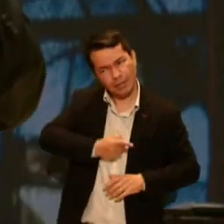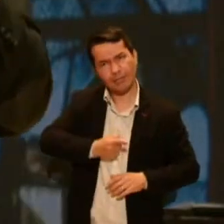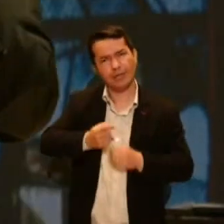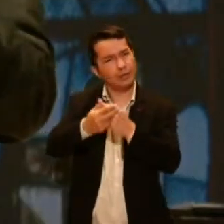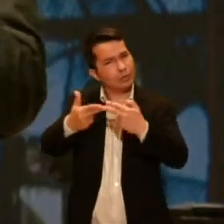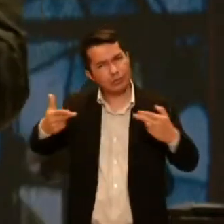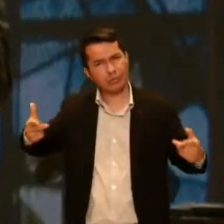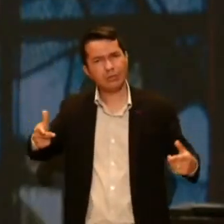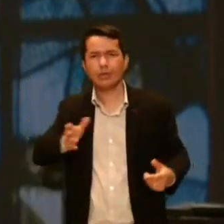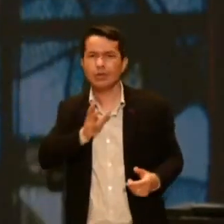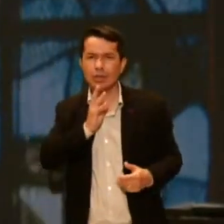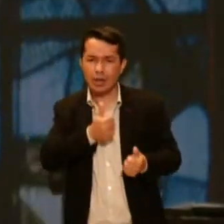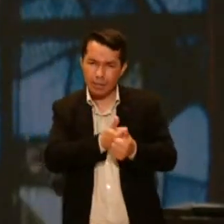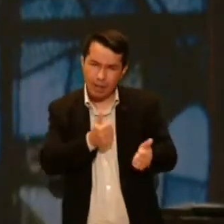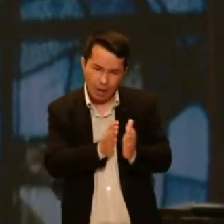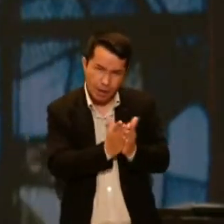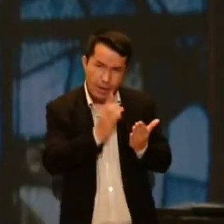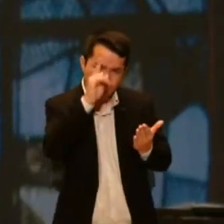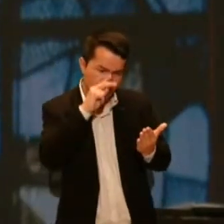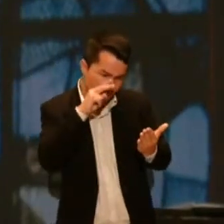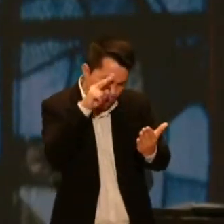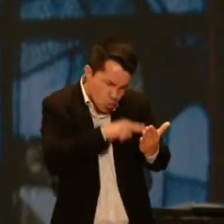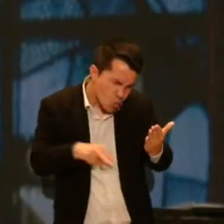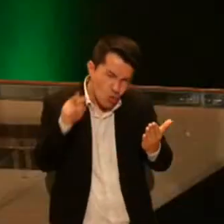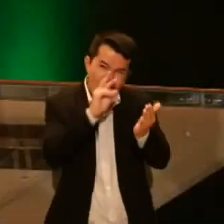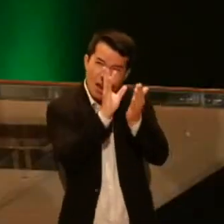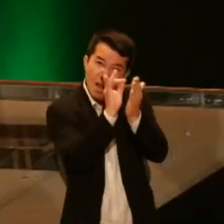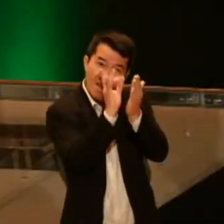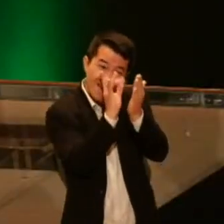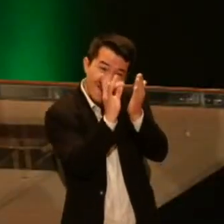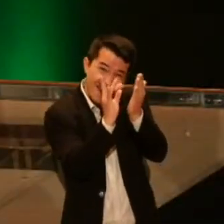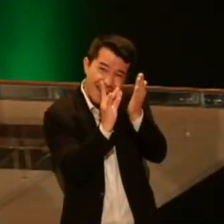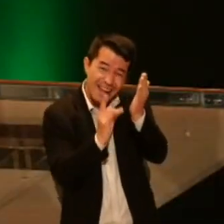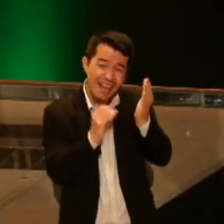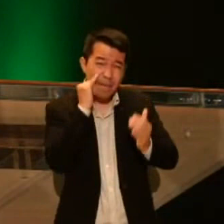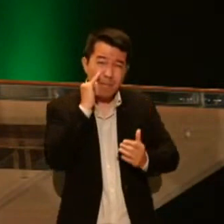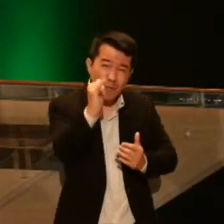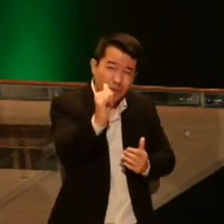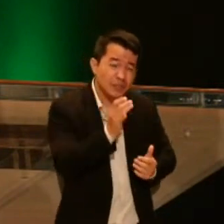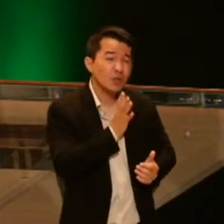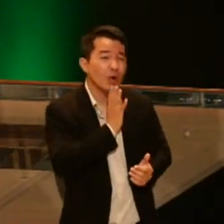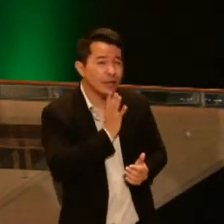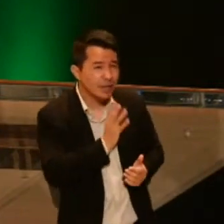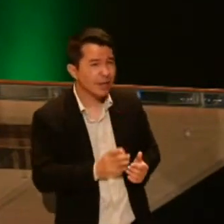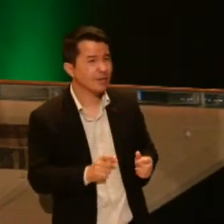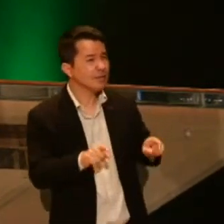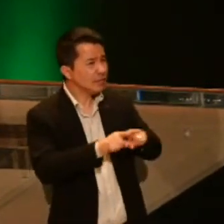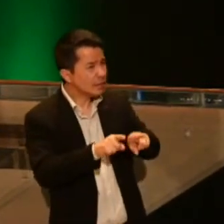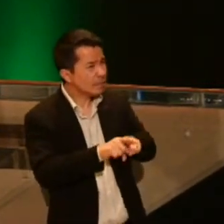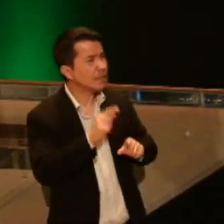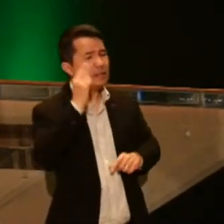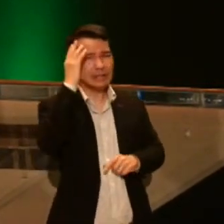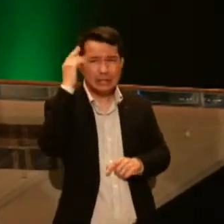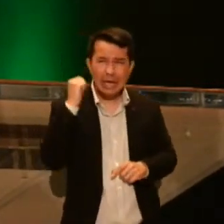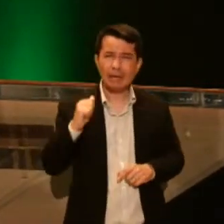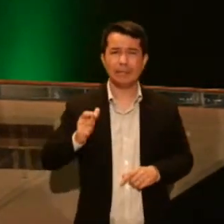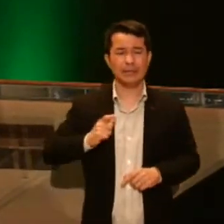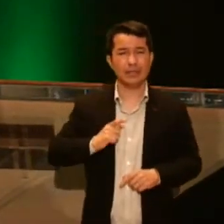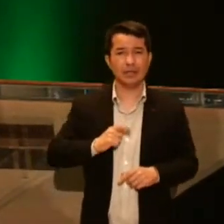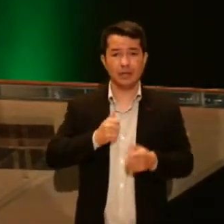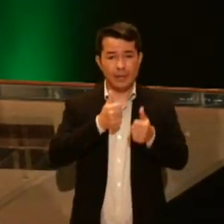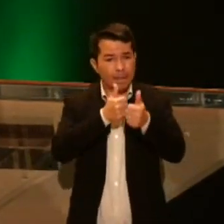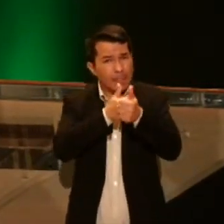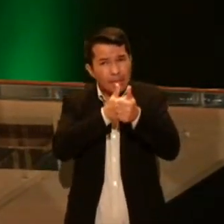eles conheciam a Bíblia, conheciam as profecias. Eles estavam tremendamente